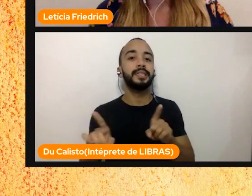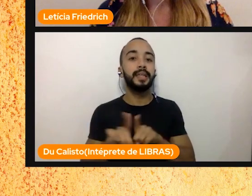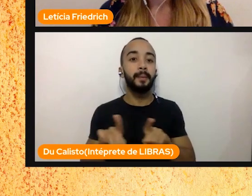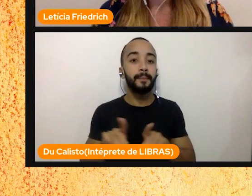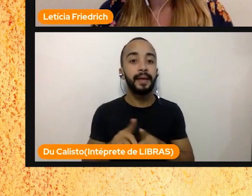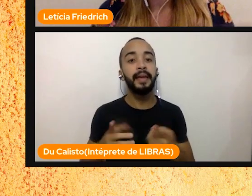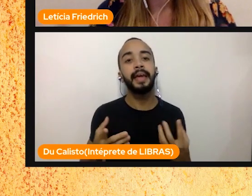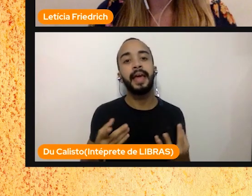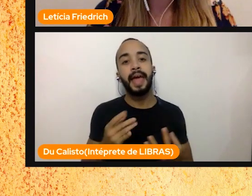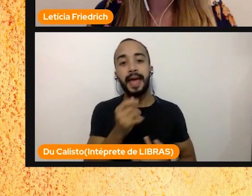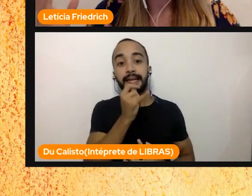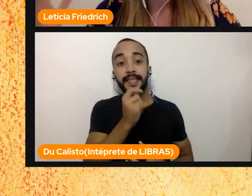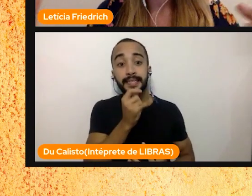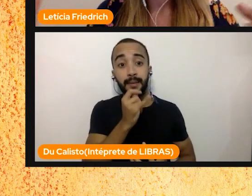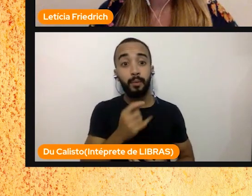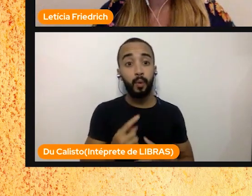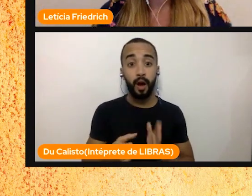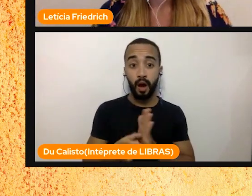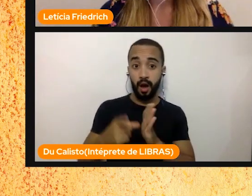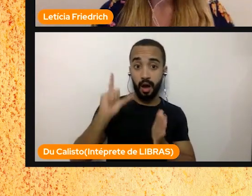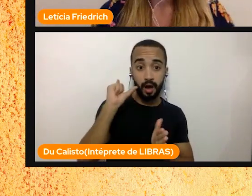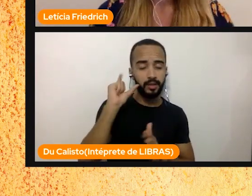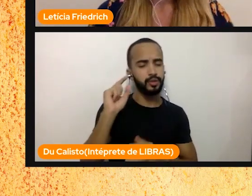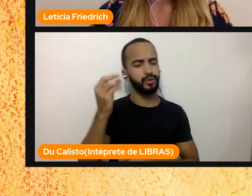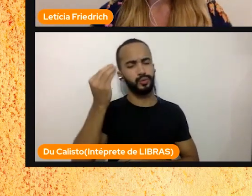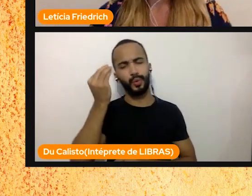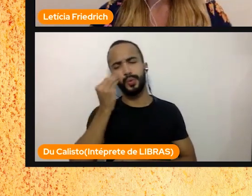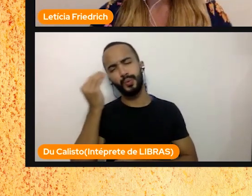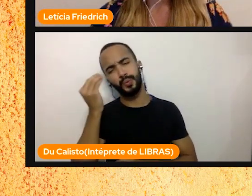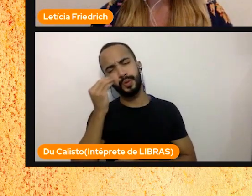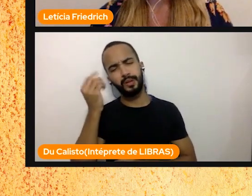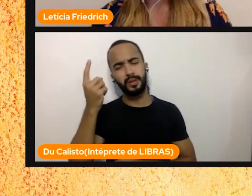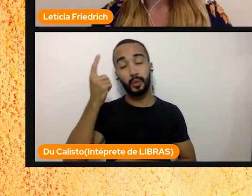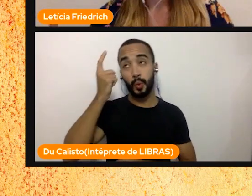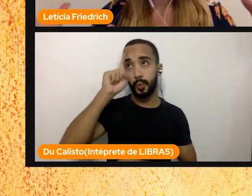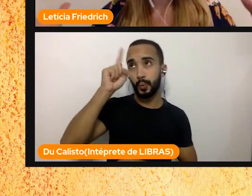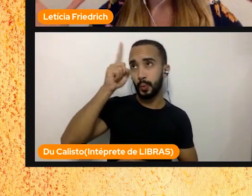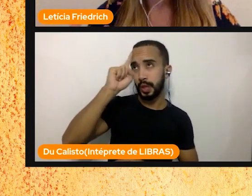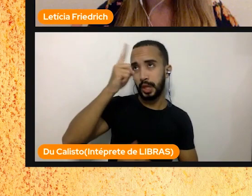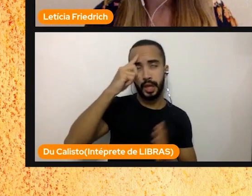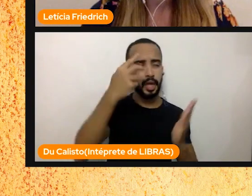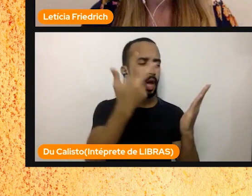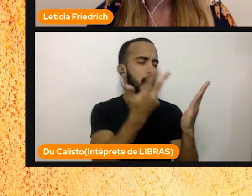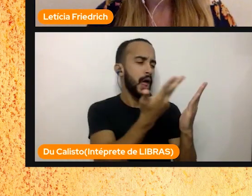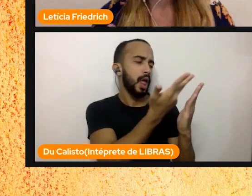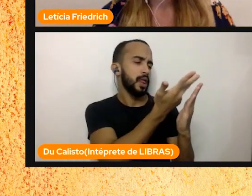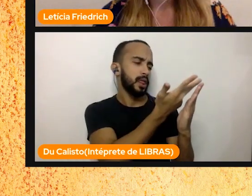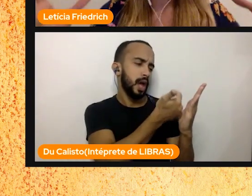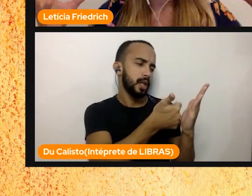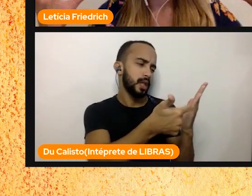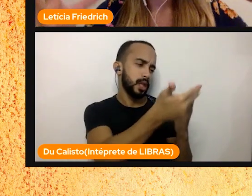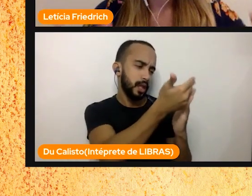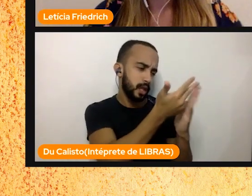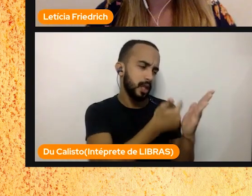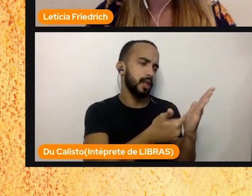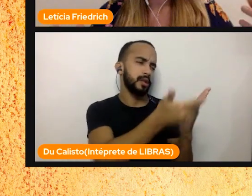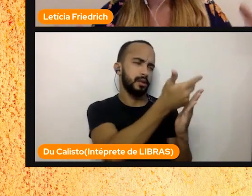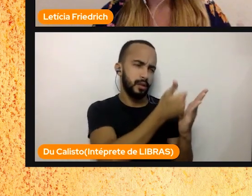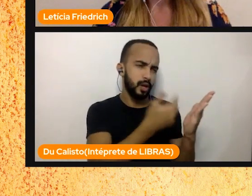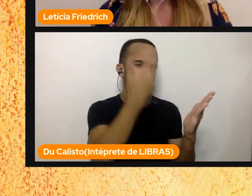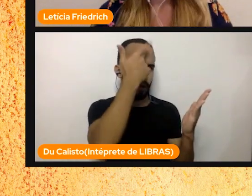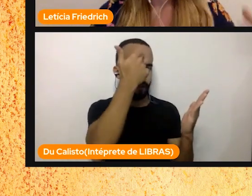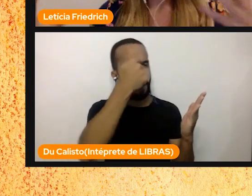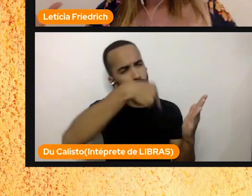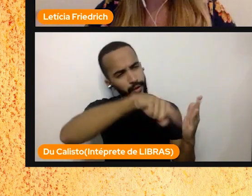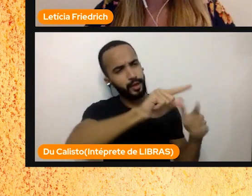que antes tu estava ali animando, tu tinha teu dia a dia, tua rotina, e de repente a tua rotina tem que ser 100% dentro de casa, e tu tem que fazer a tua comida, tu tem